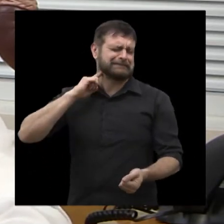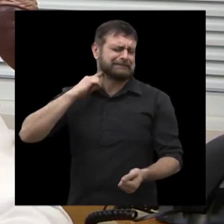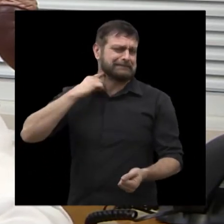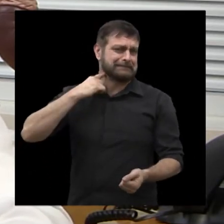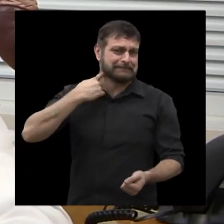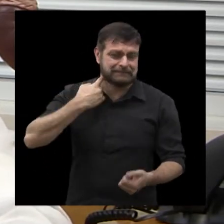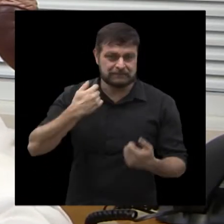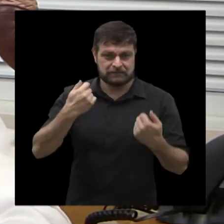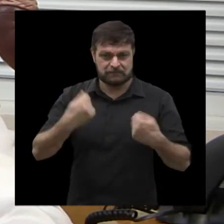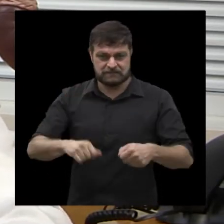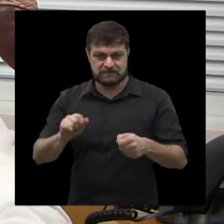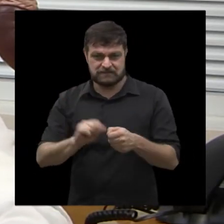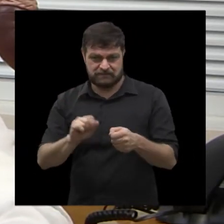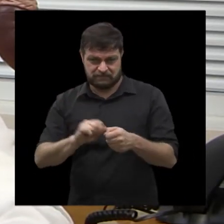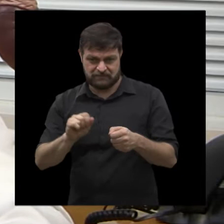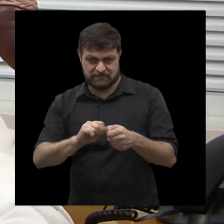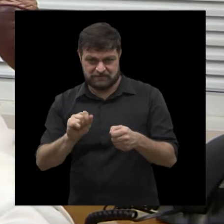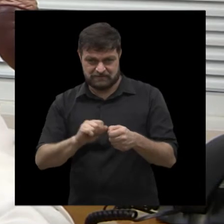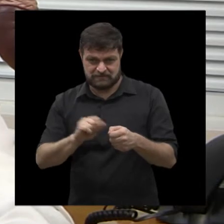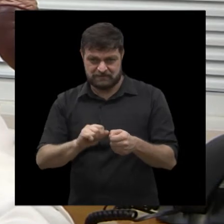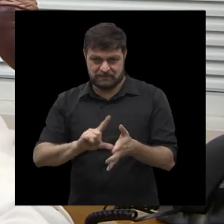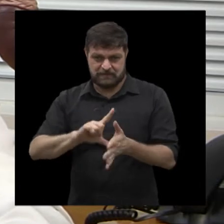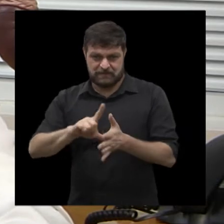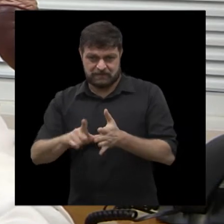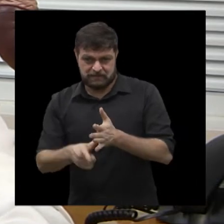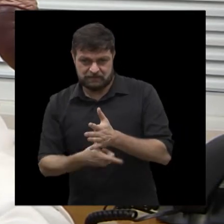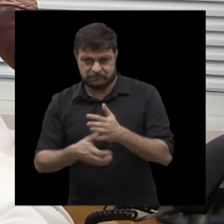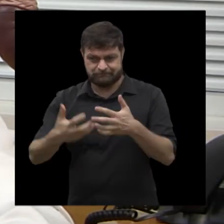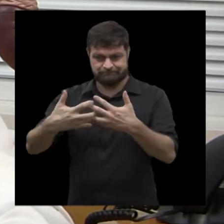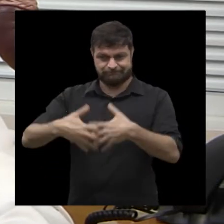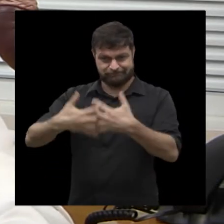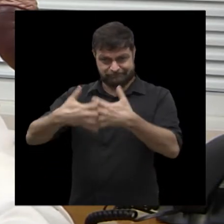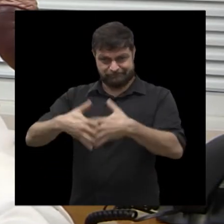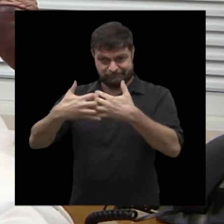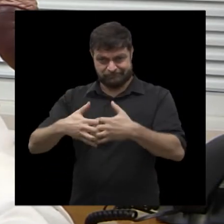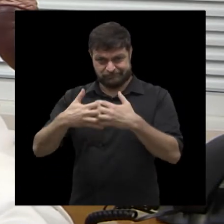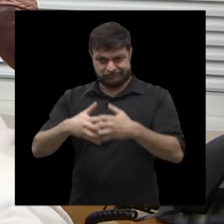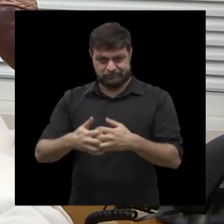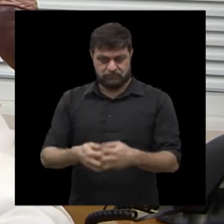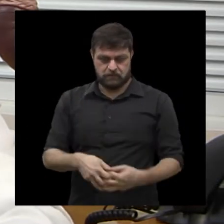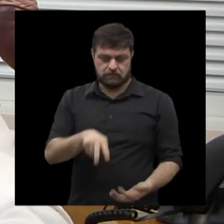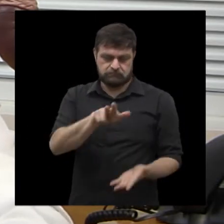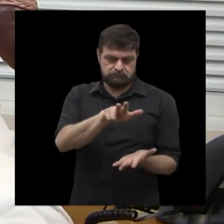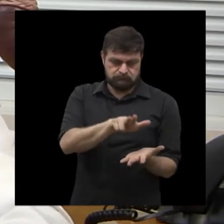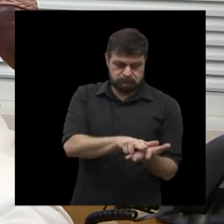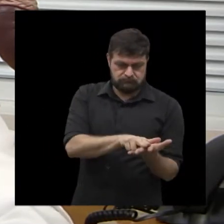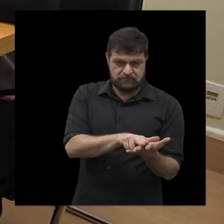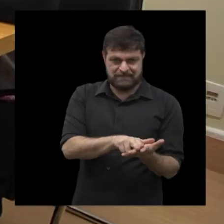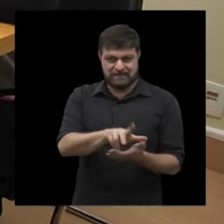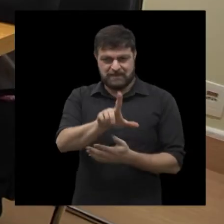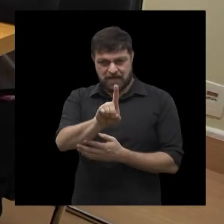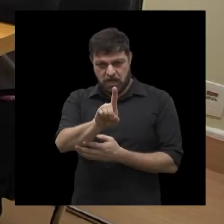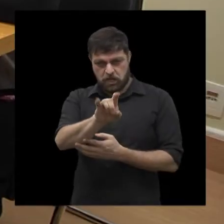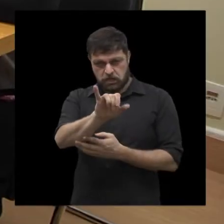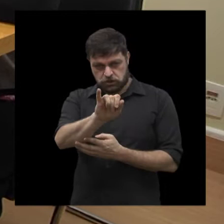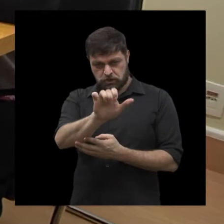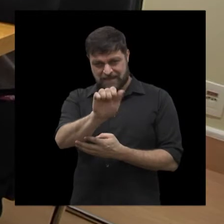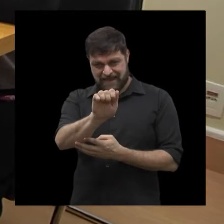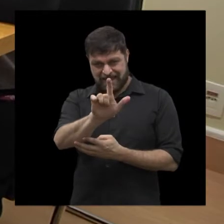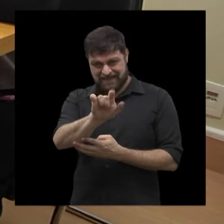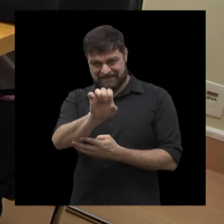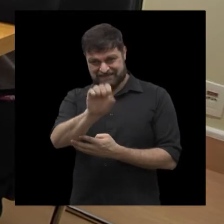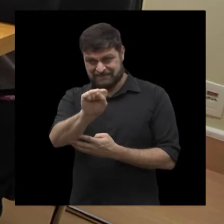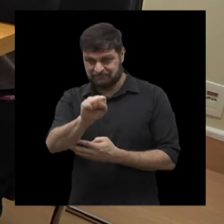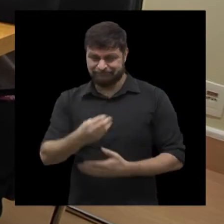que precisa do tratamento de suporte dialítico, né, para o paciente. E os rins param. E para a